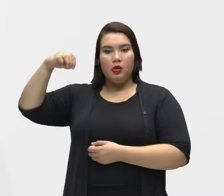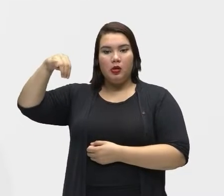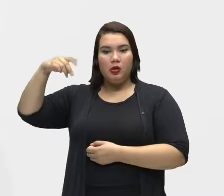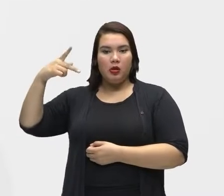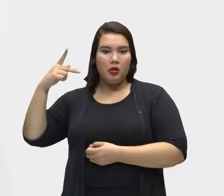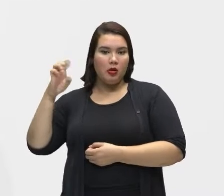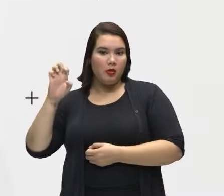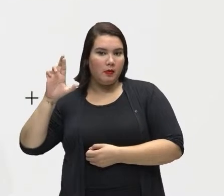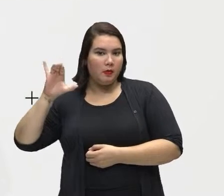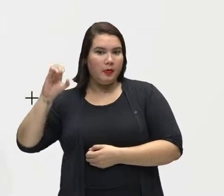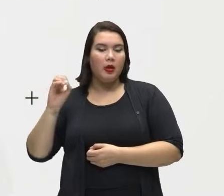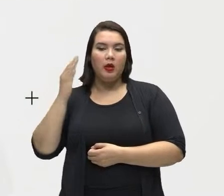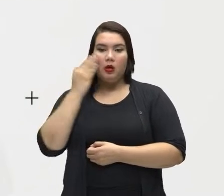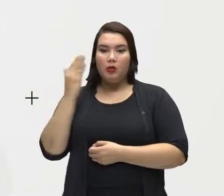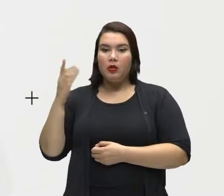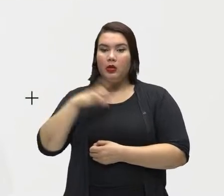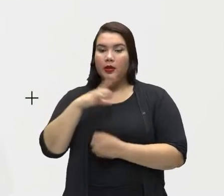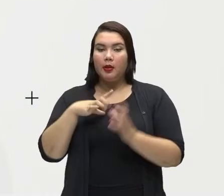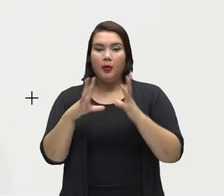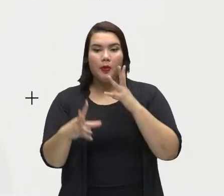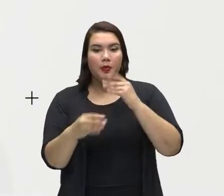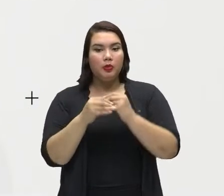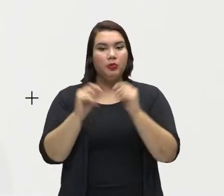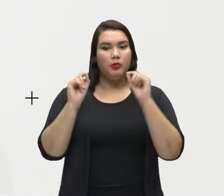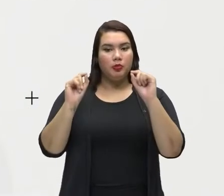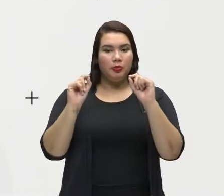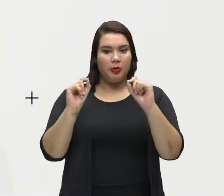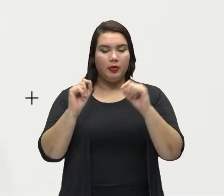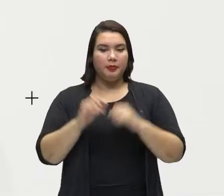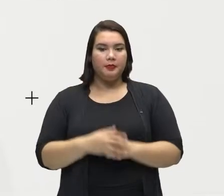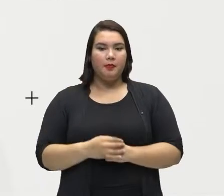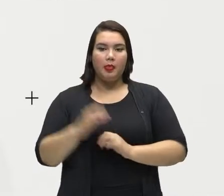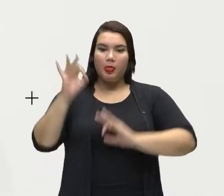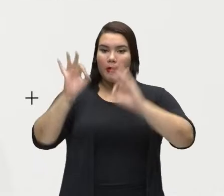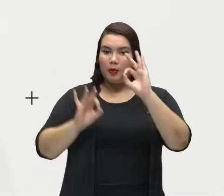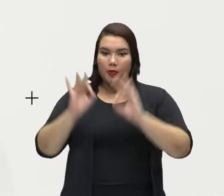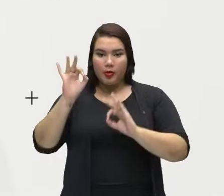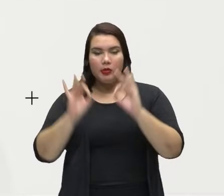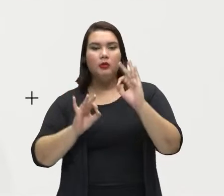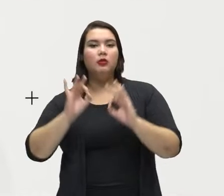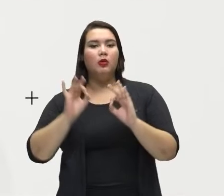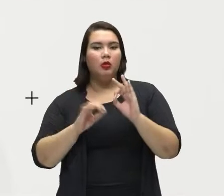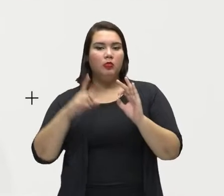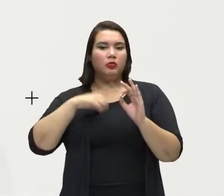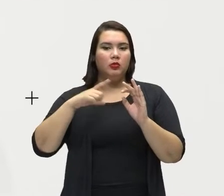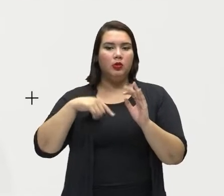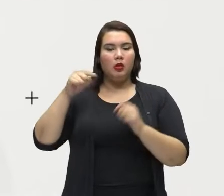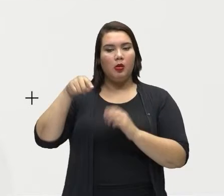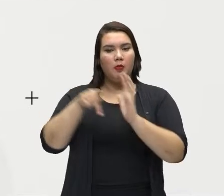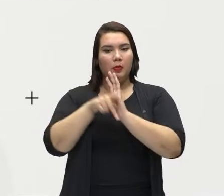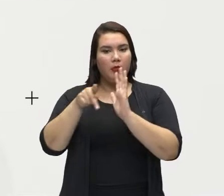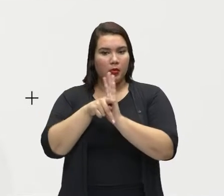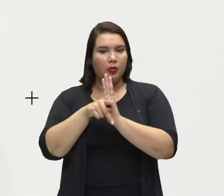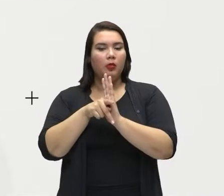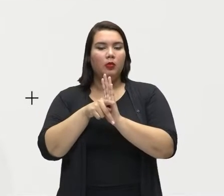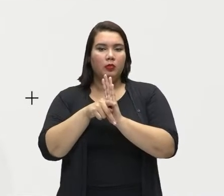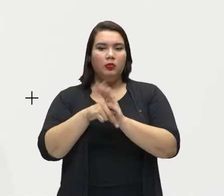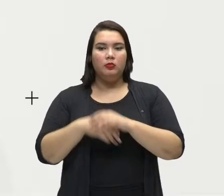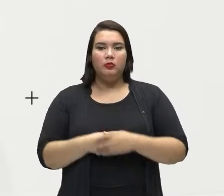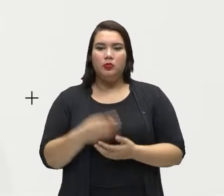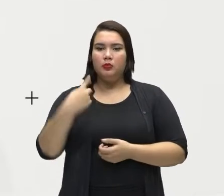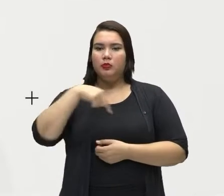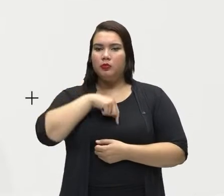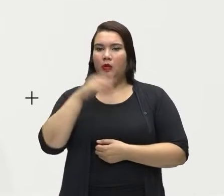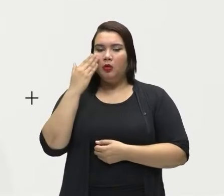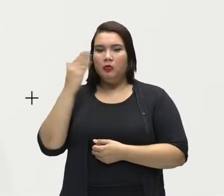colaborando aí com essa organização dos antigos reinos na África, tá? A gente vê